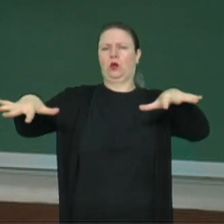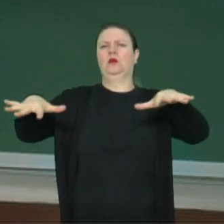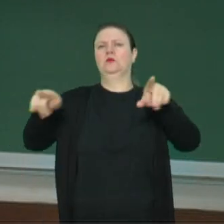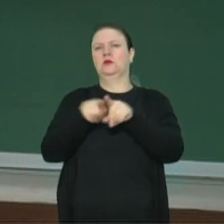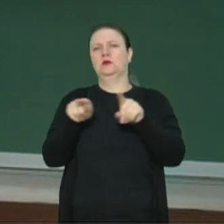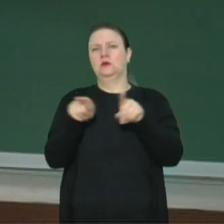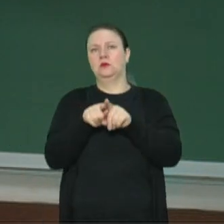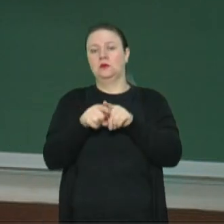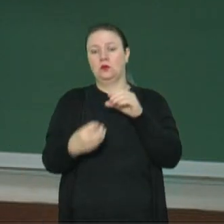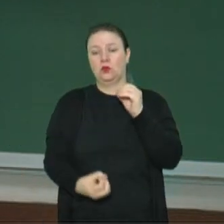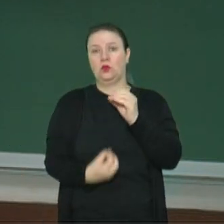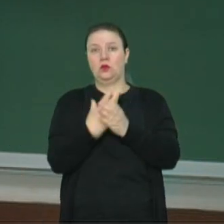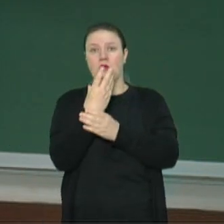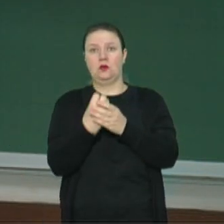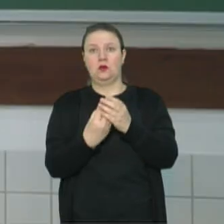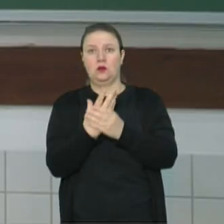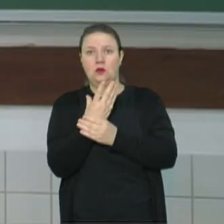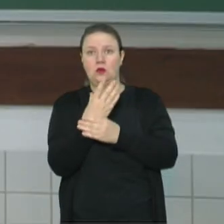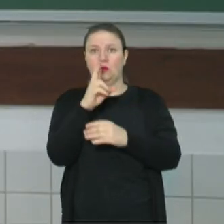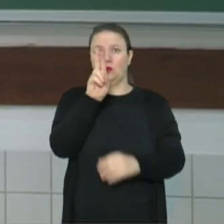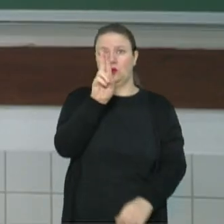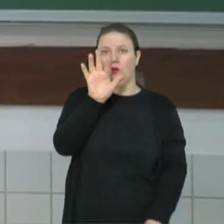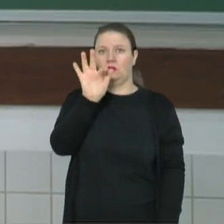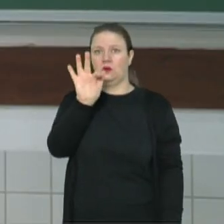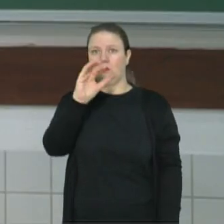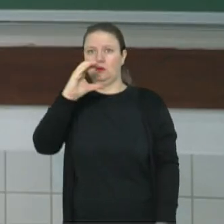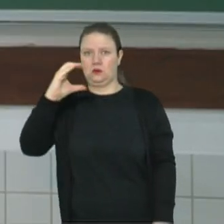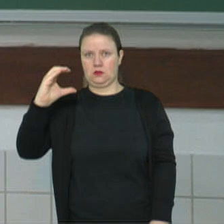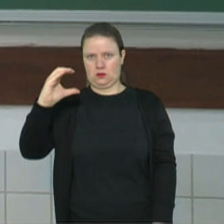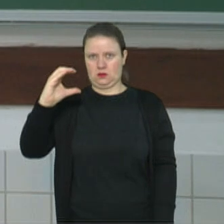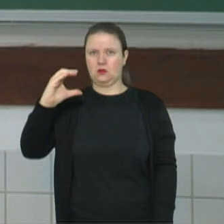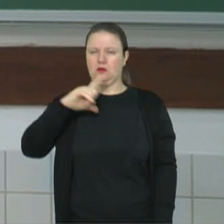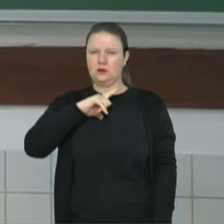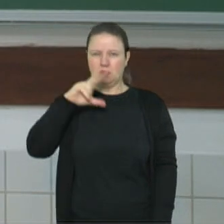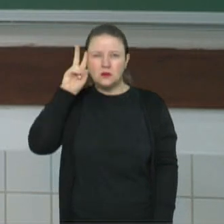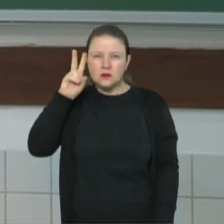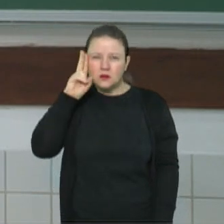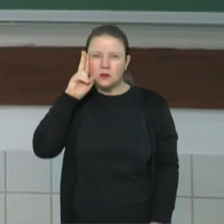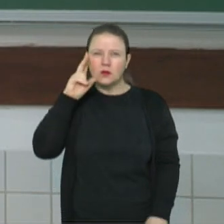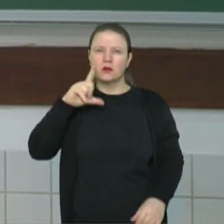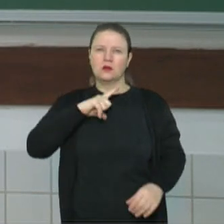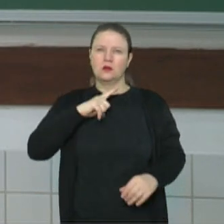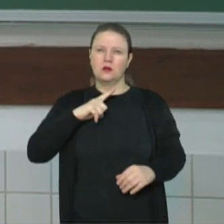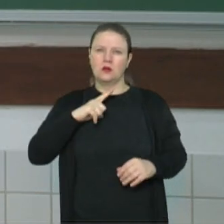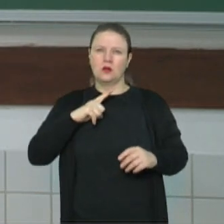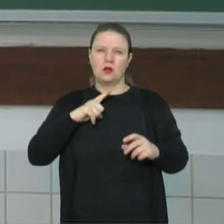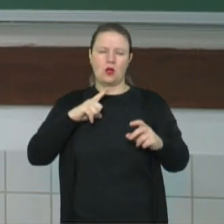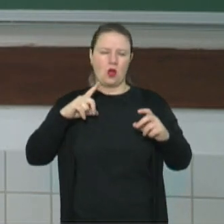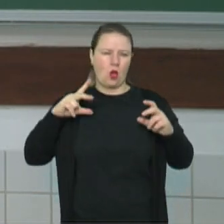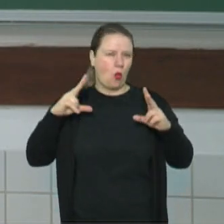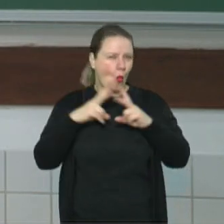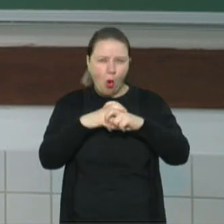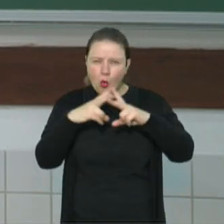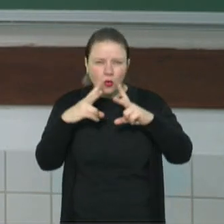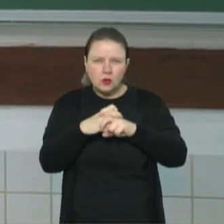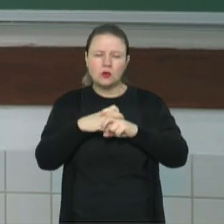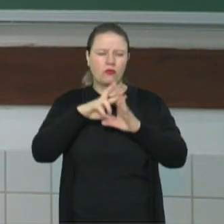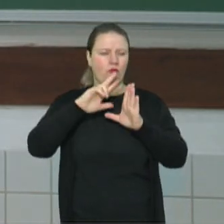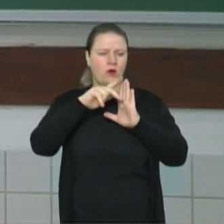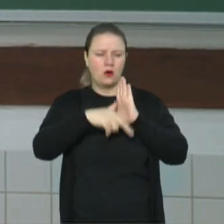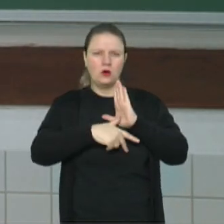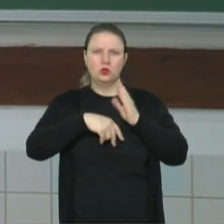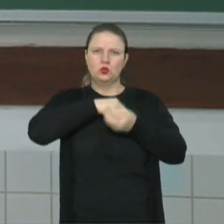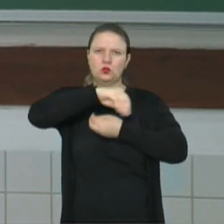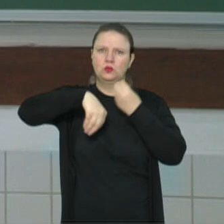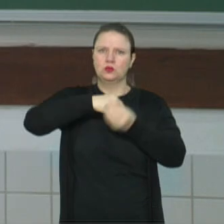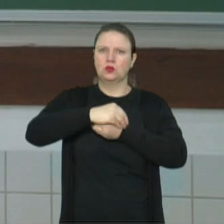Depois que foi criado o UFC, né? Então, vocês sabem que o UFC é aquela competição que mistura várias artes marciais.